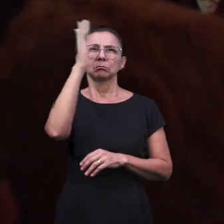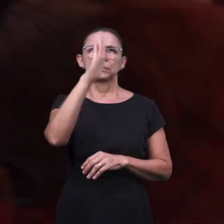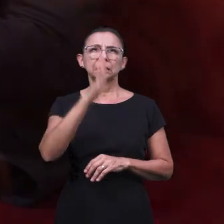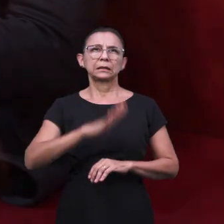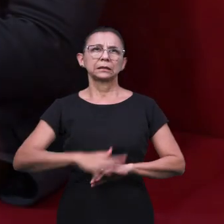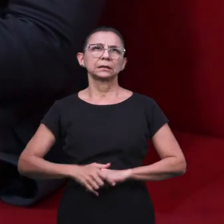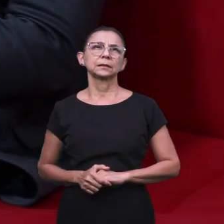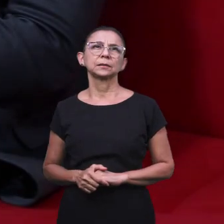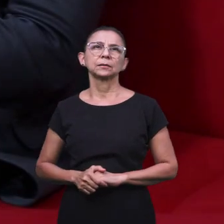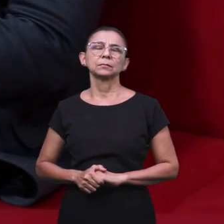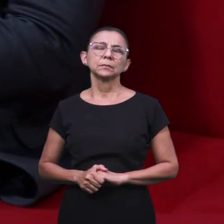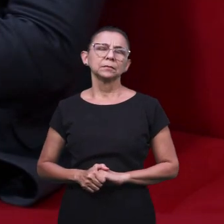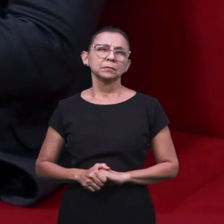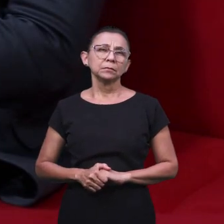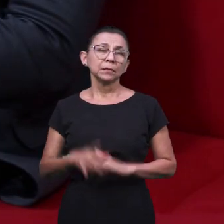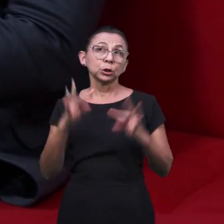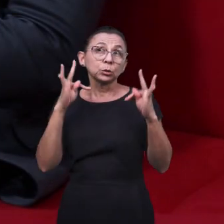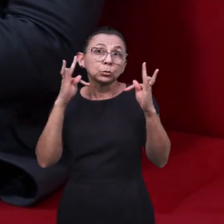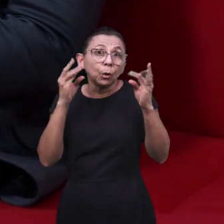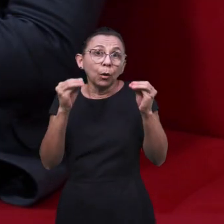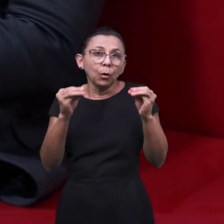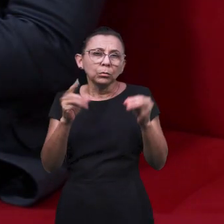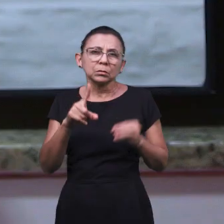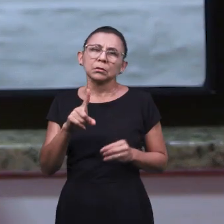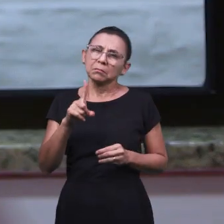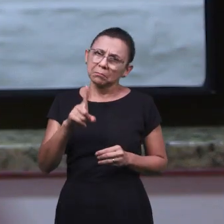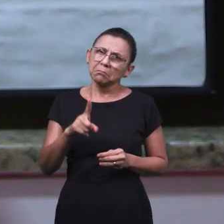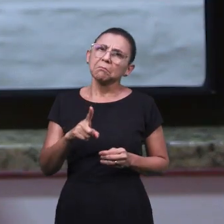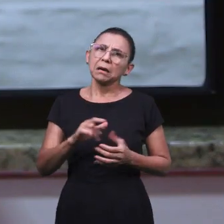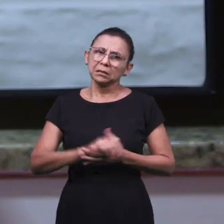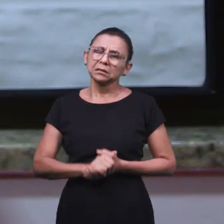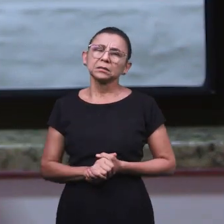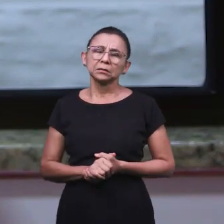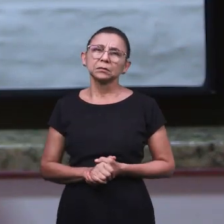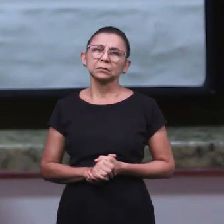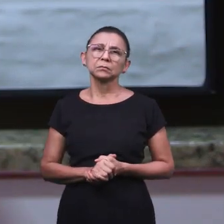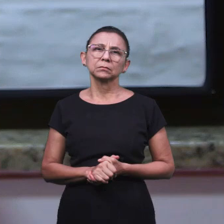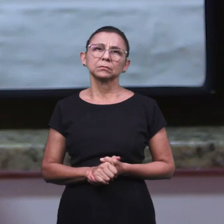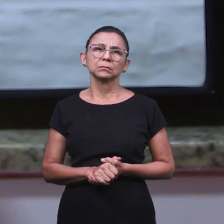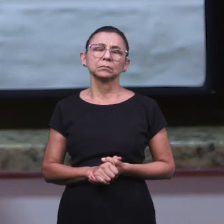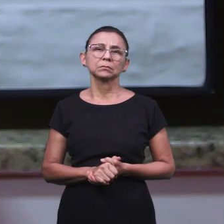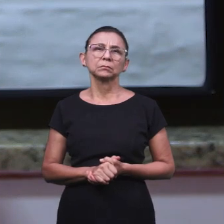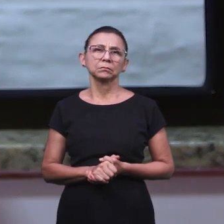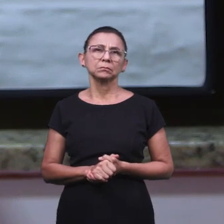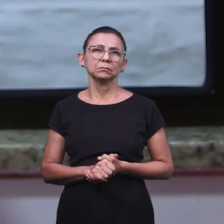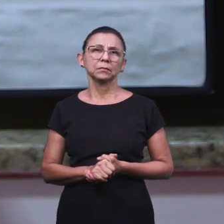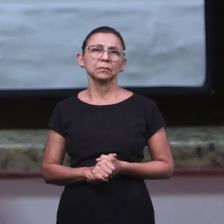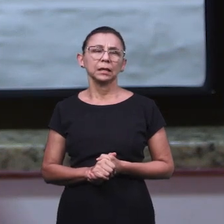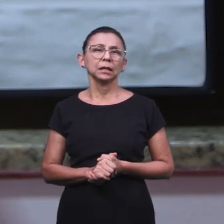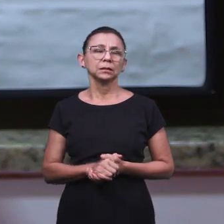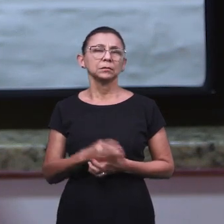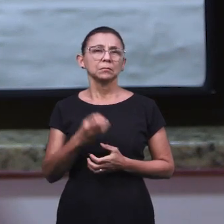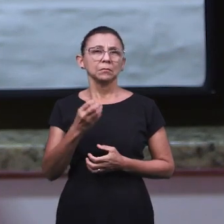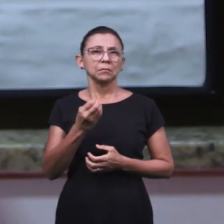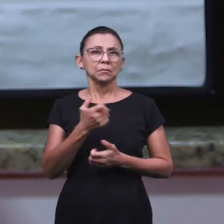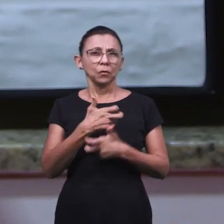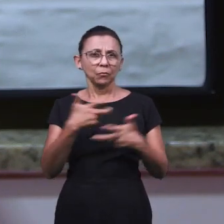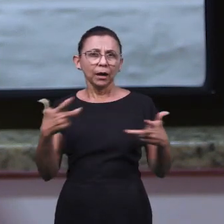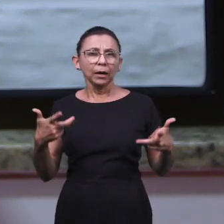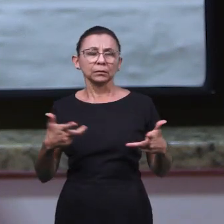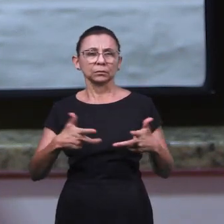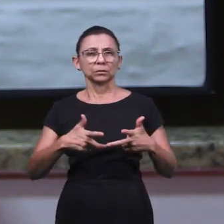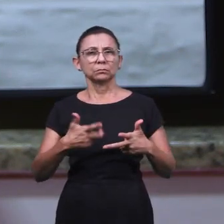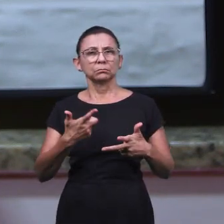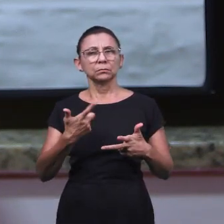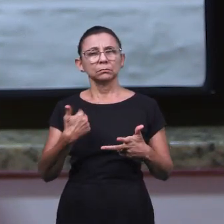fazer todos, mas uma boa parte deles, e que foi dissertação de mestrado. Então, fiquei envolvida com o órgão,